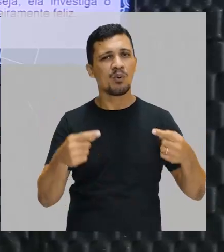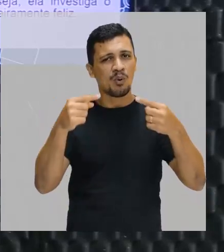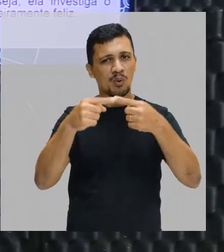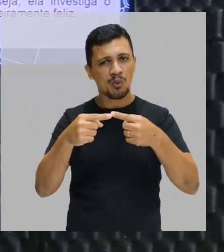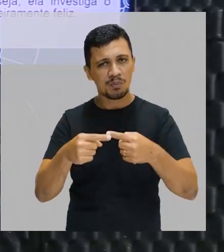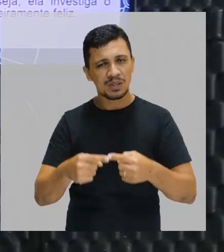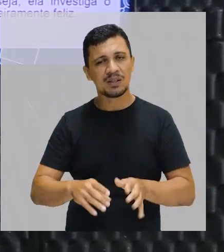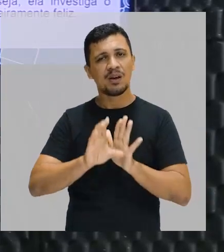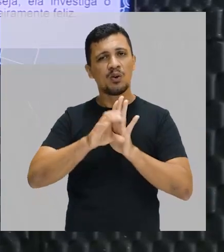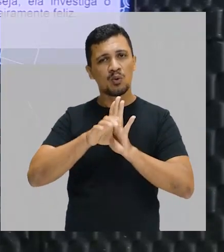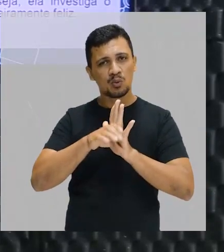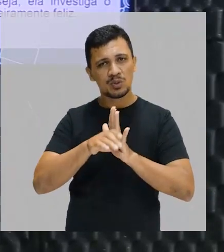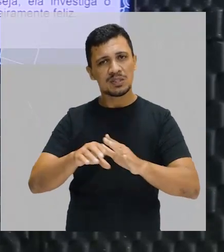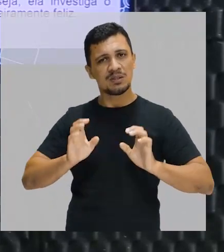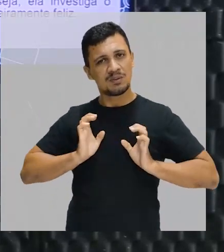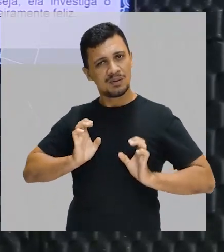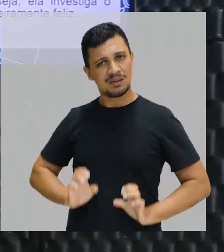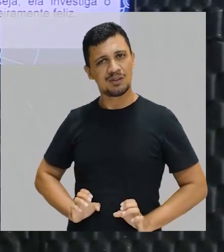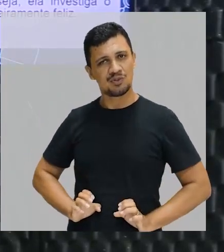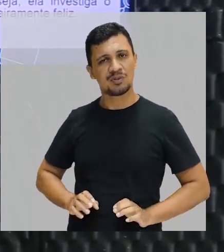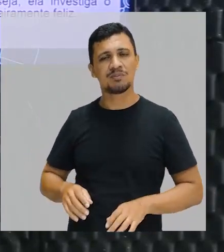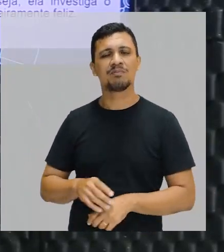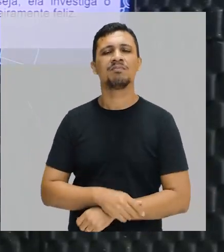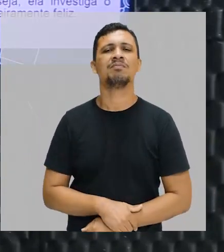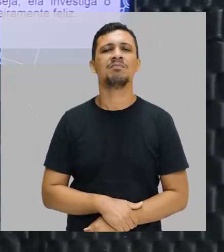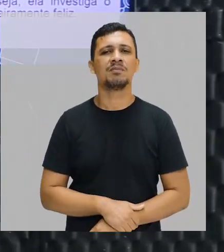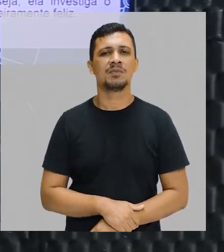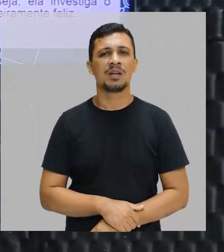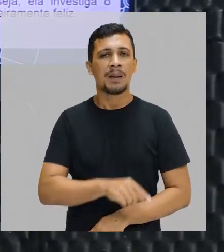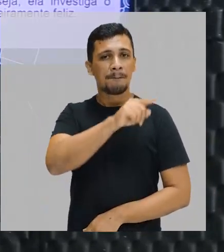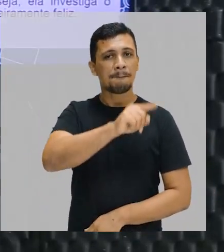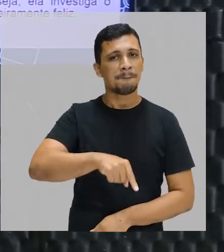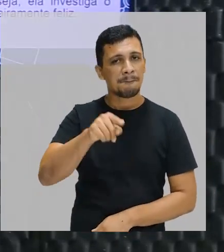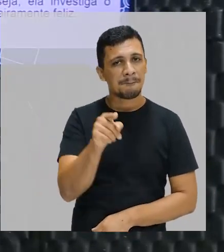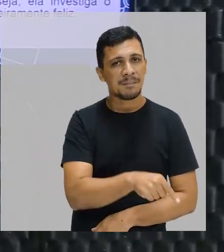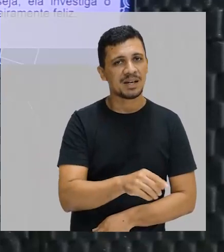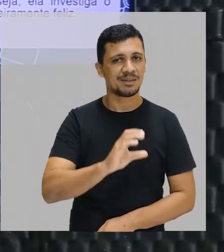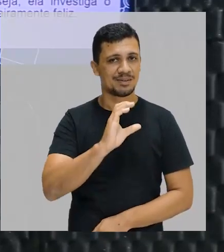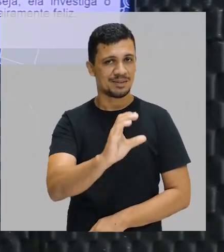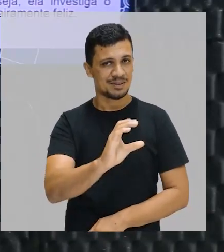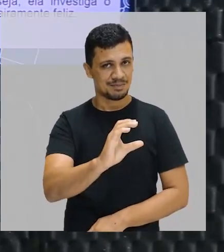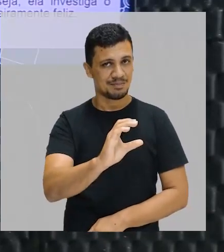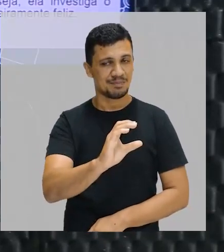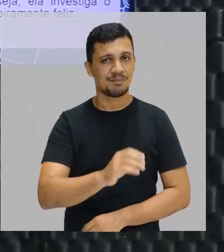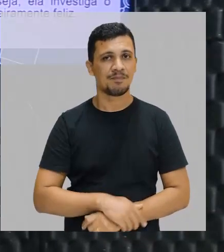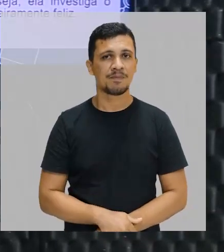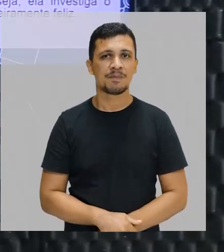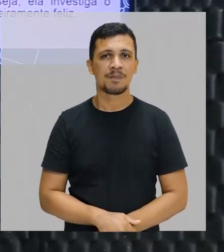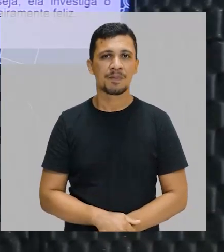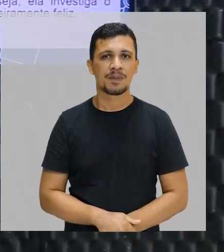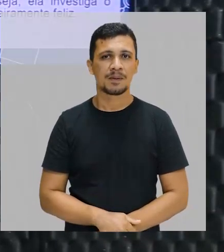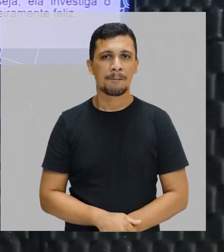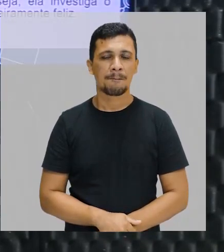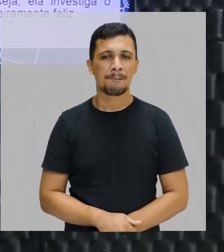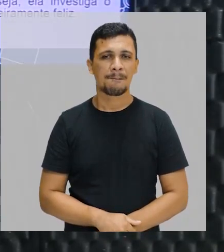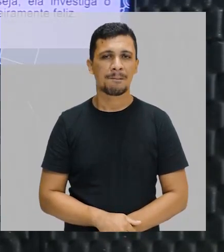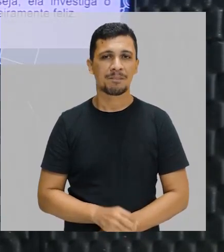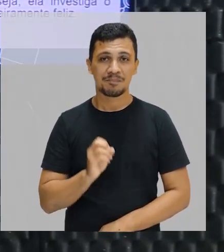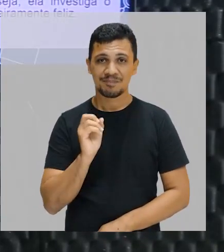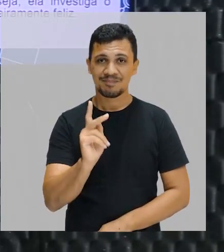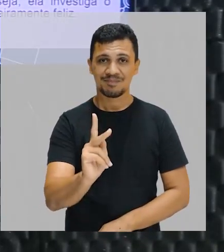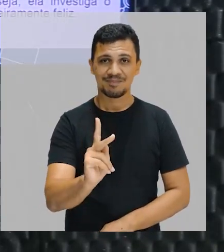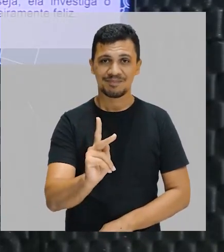estão tratados nela, obviamente, né? Então nós vamos aqui assinalar a letra C de casa, perfeito? Marca aí para você letra C, tudo